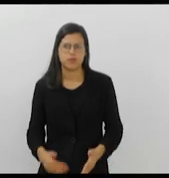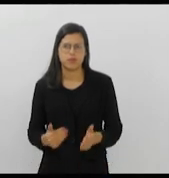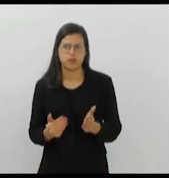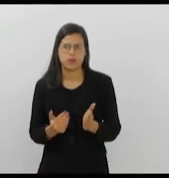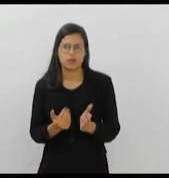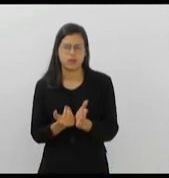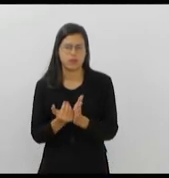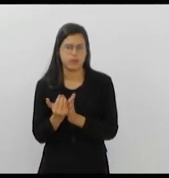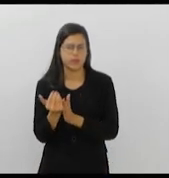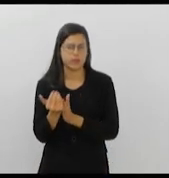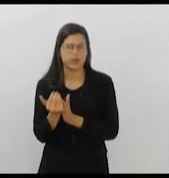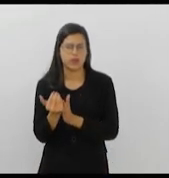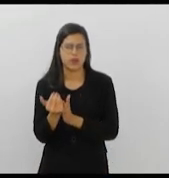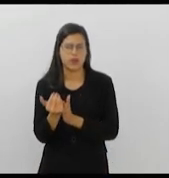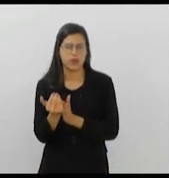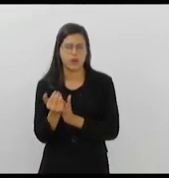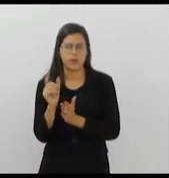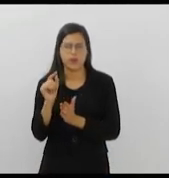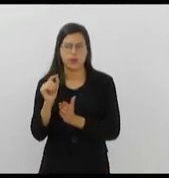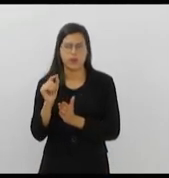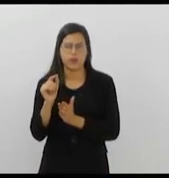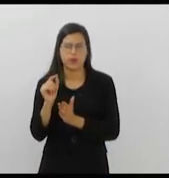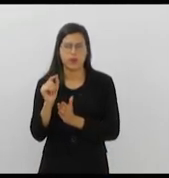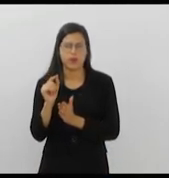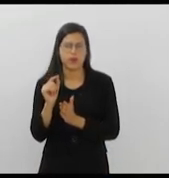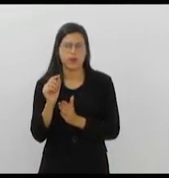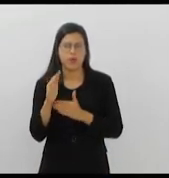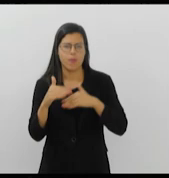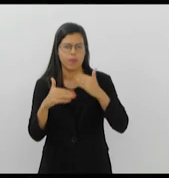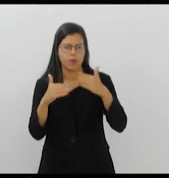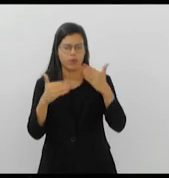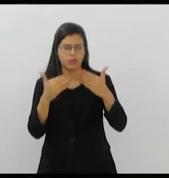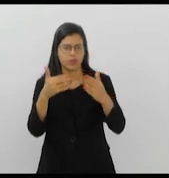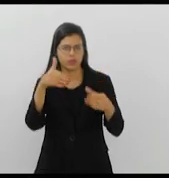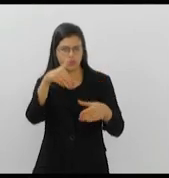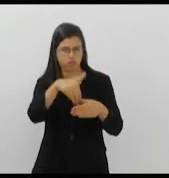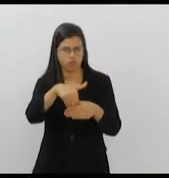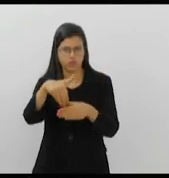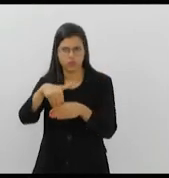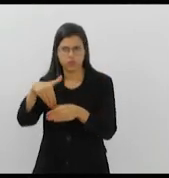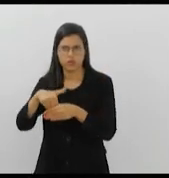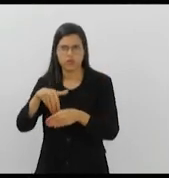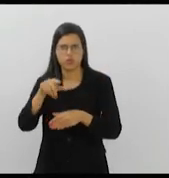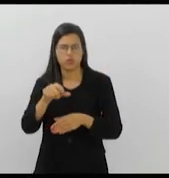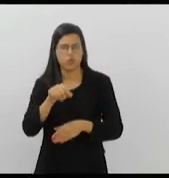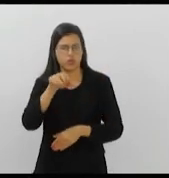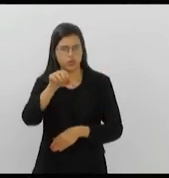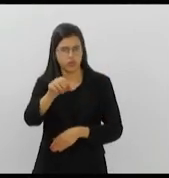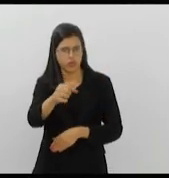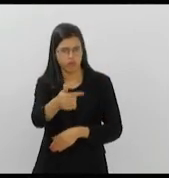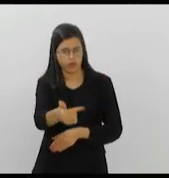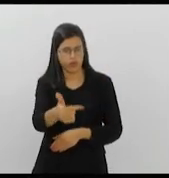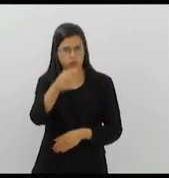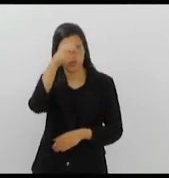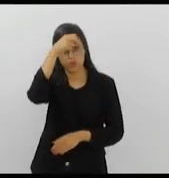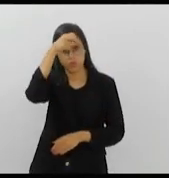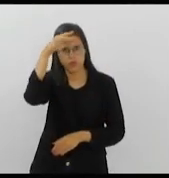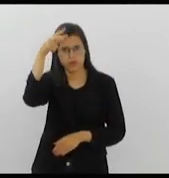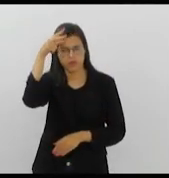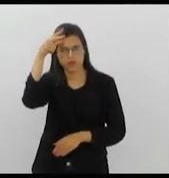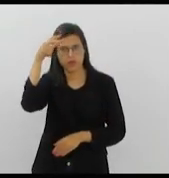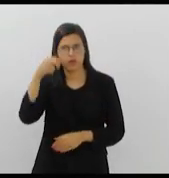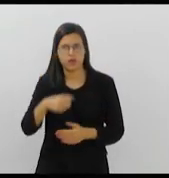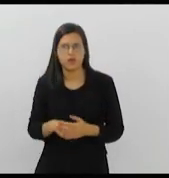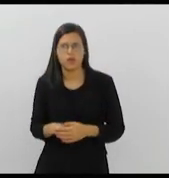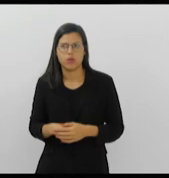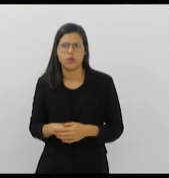terá início o processo eleitoral para a escolha de 92 prefeitos, com